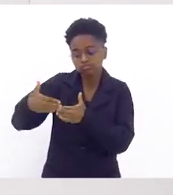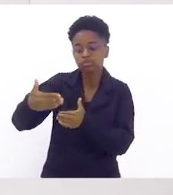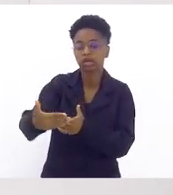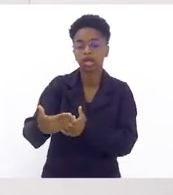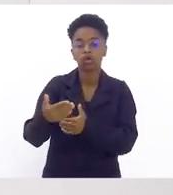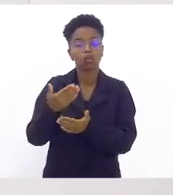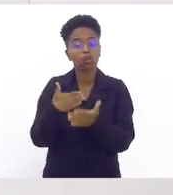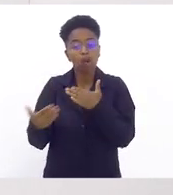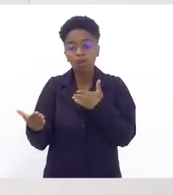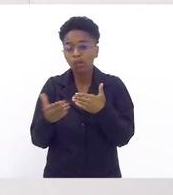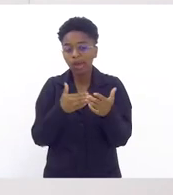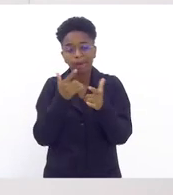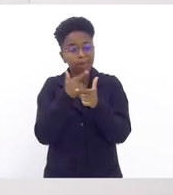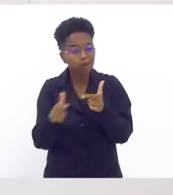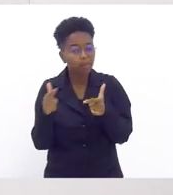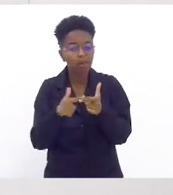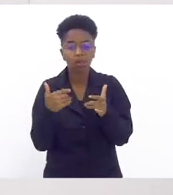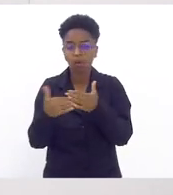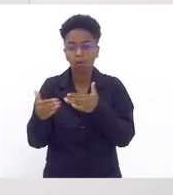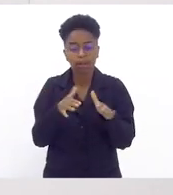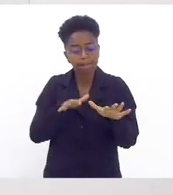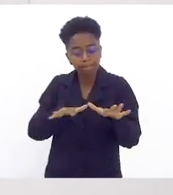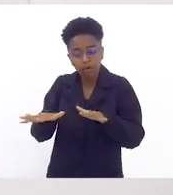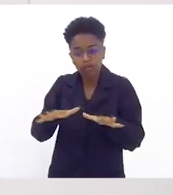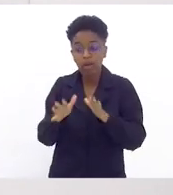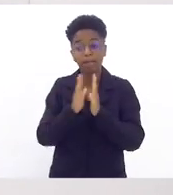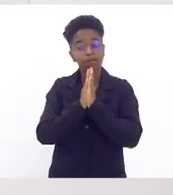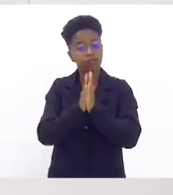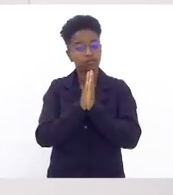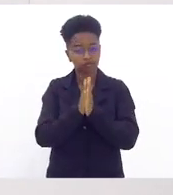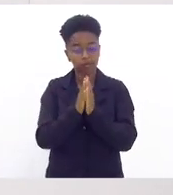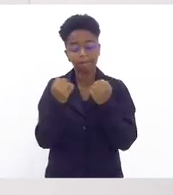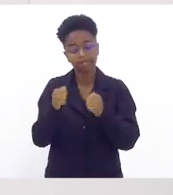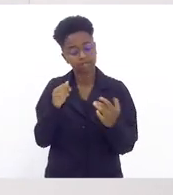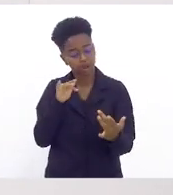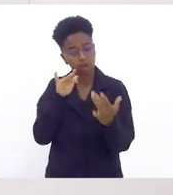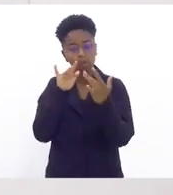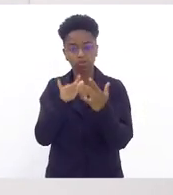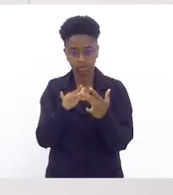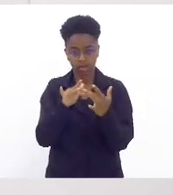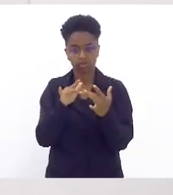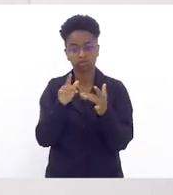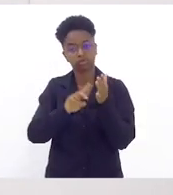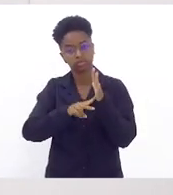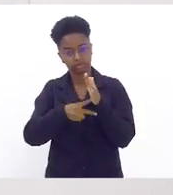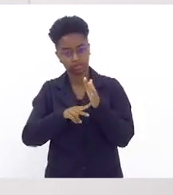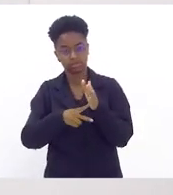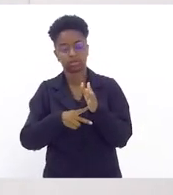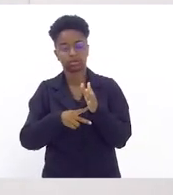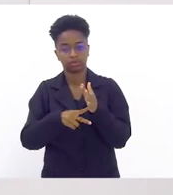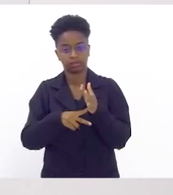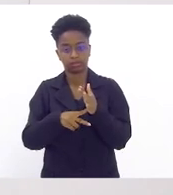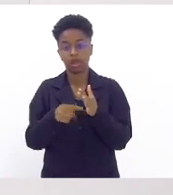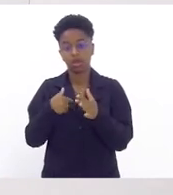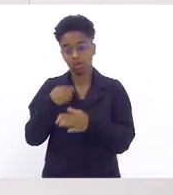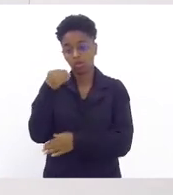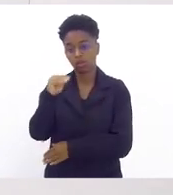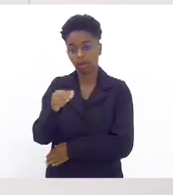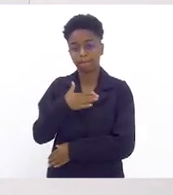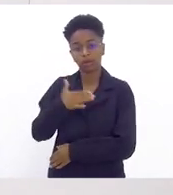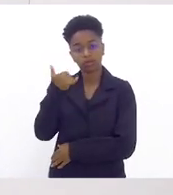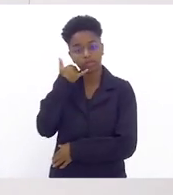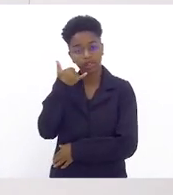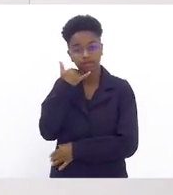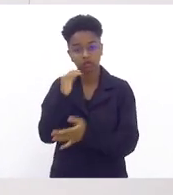que houver qualquer tipo de movimento Por favor entre em contato com sindicato eu vou colocar o meu telefone